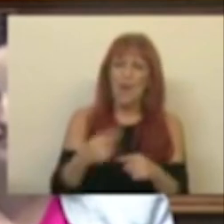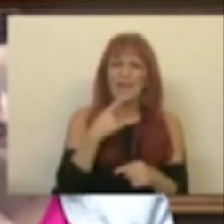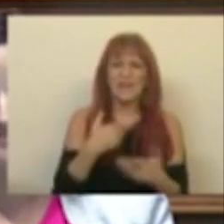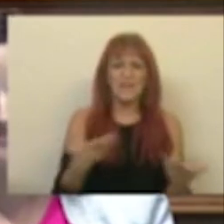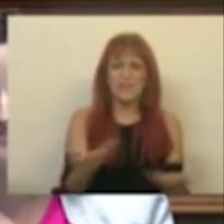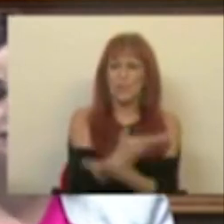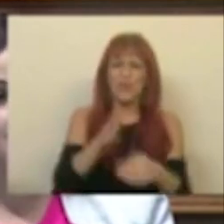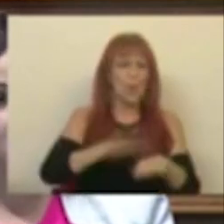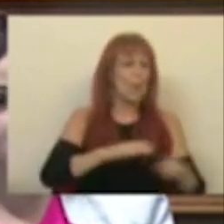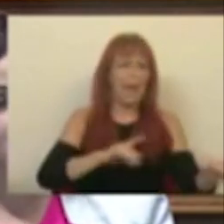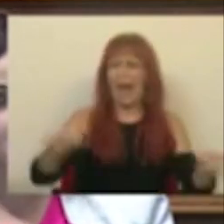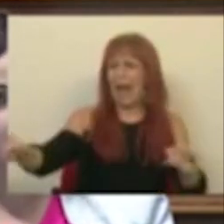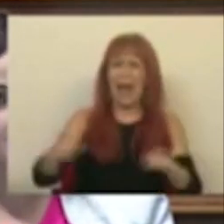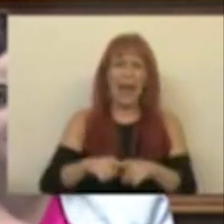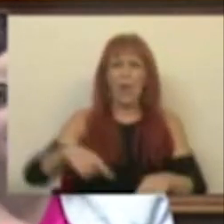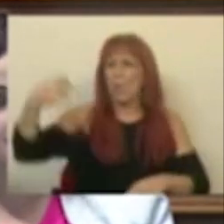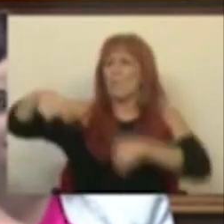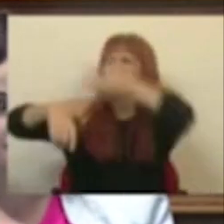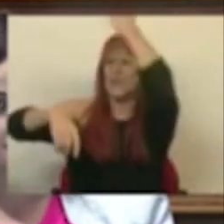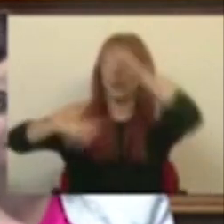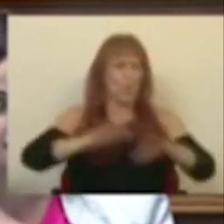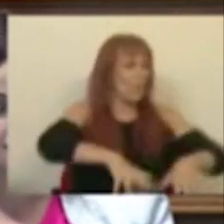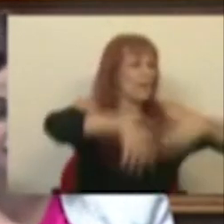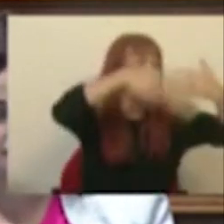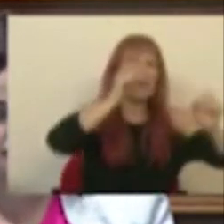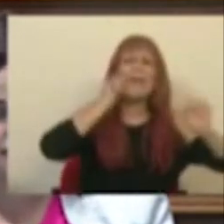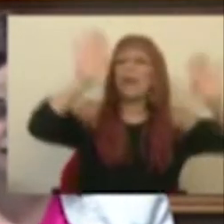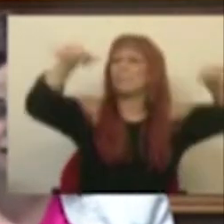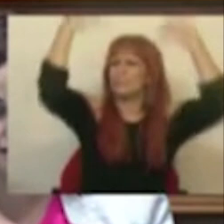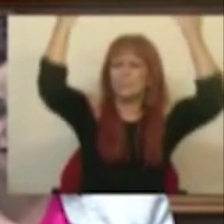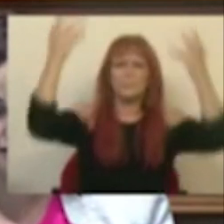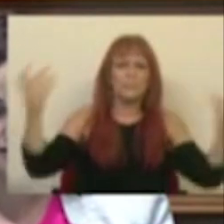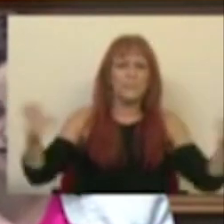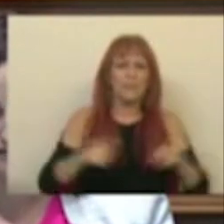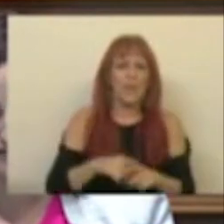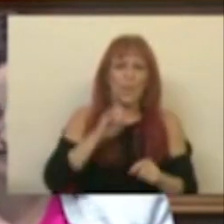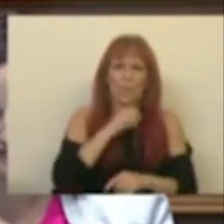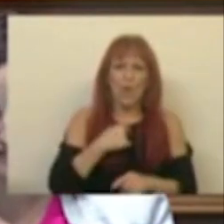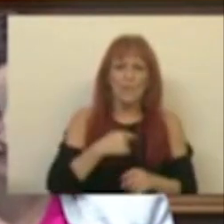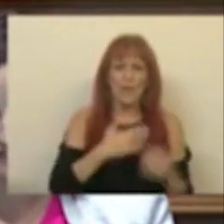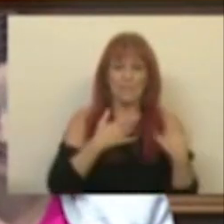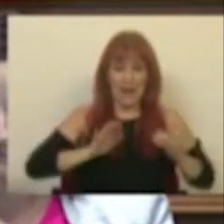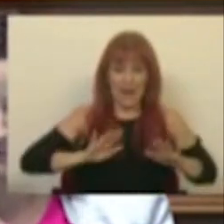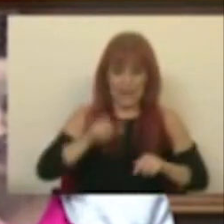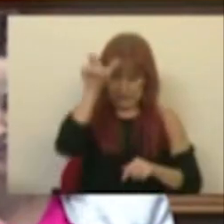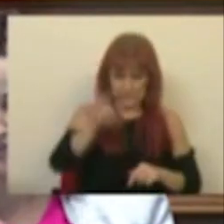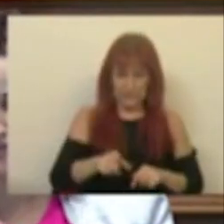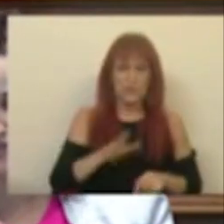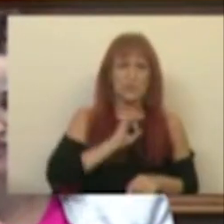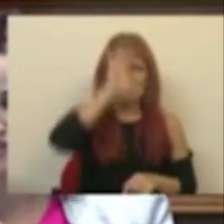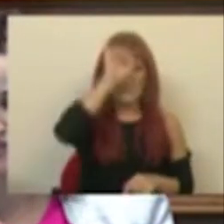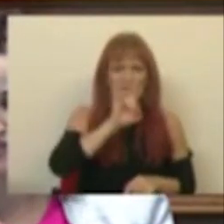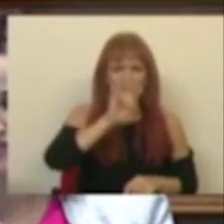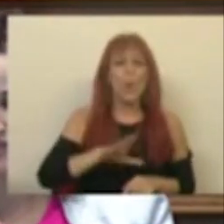partilhar as culpas com o Presidente, com o Parlamento, com quem quer que seja que o possa desresponsabilizar. Senhor